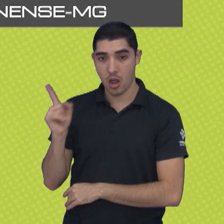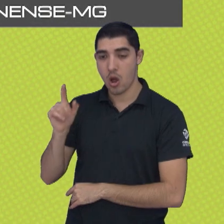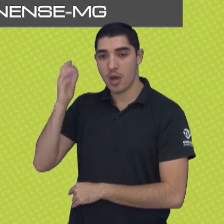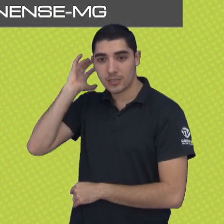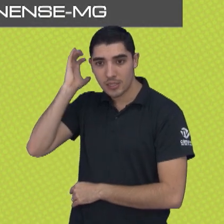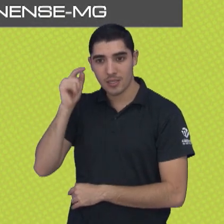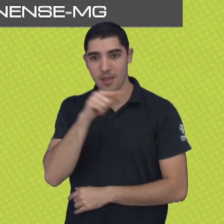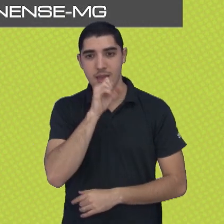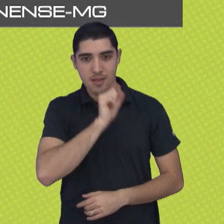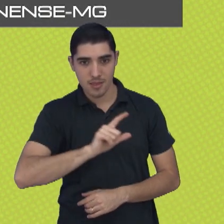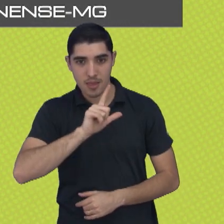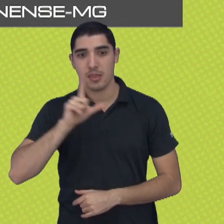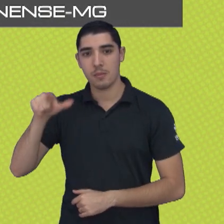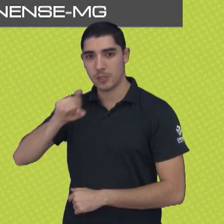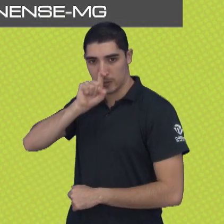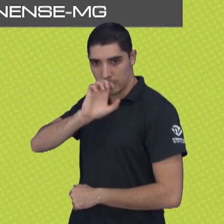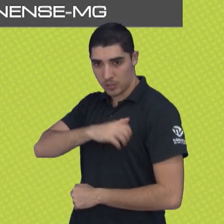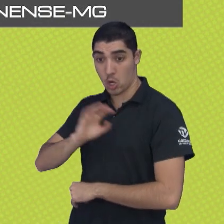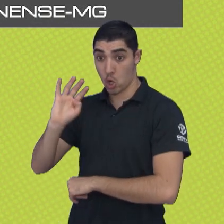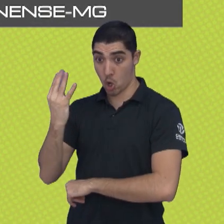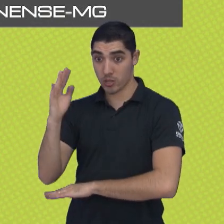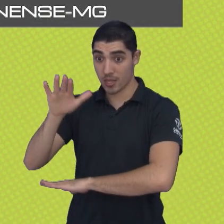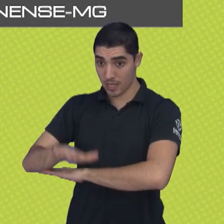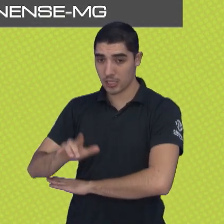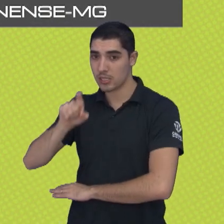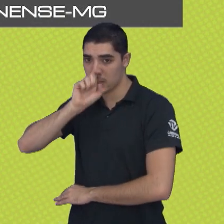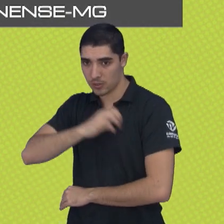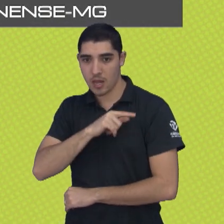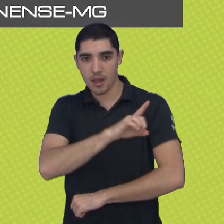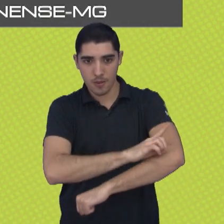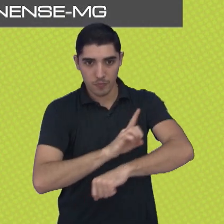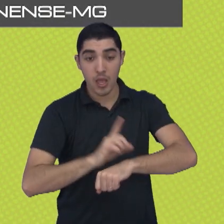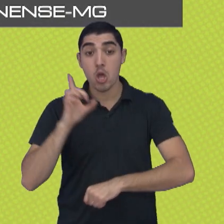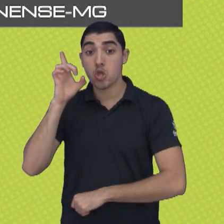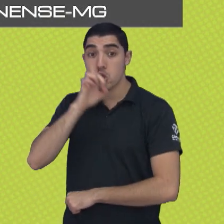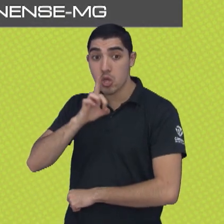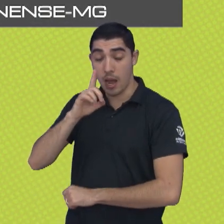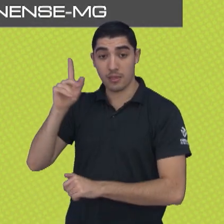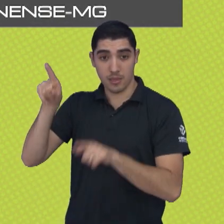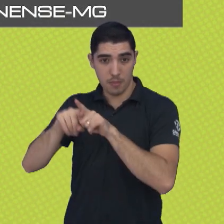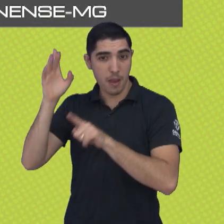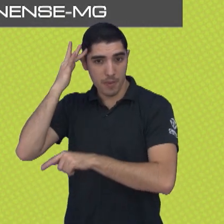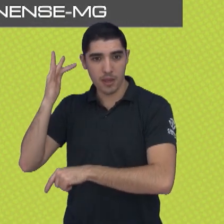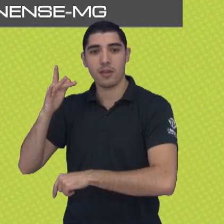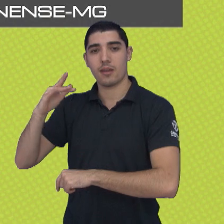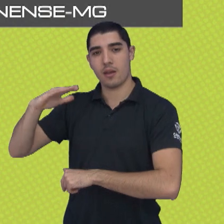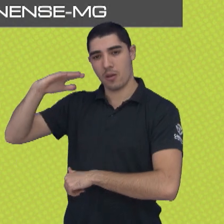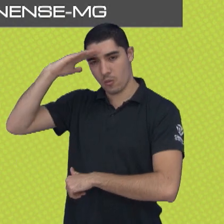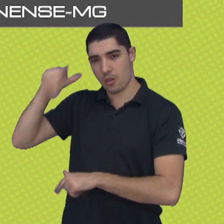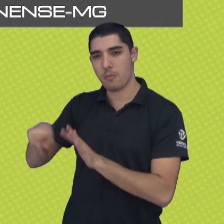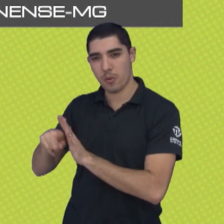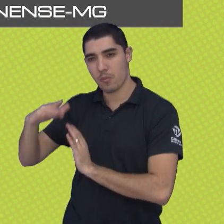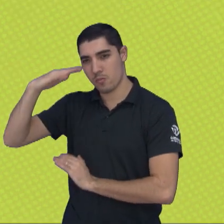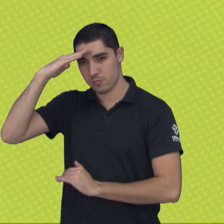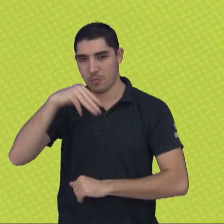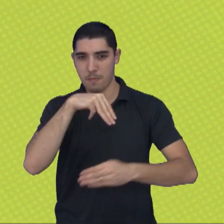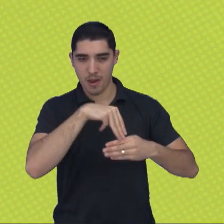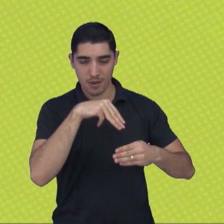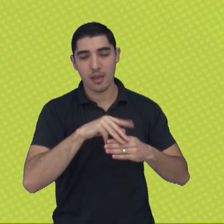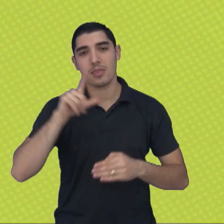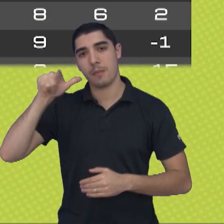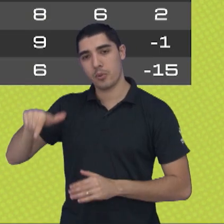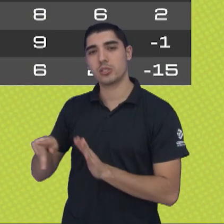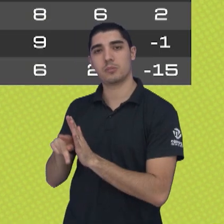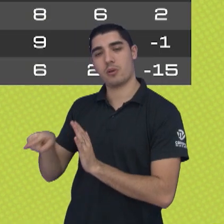da tarde, além de São José e Água Santa, Pouso Alegre e Maringá. No domingo, 4 da tarde, o Costa Rica recebe o Patrocinense. Classificação do